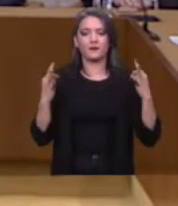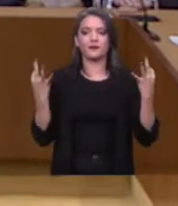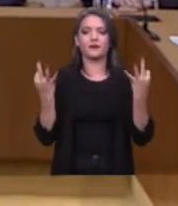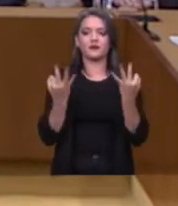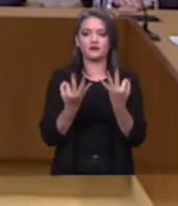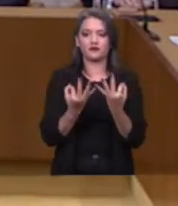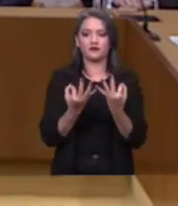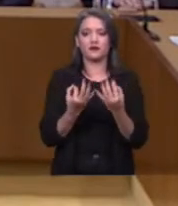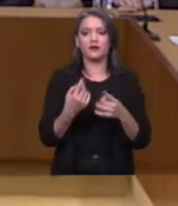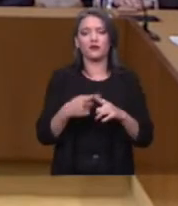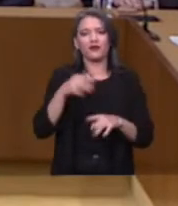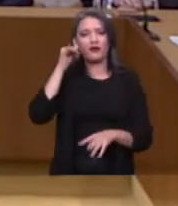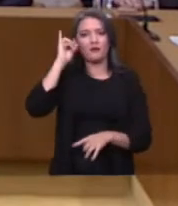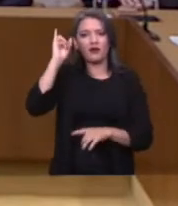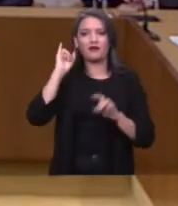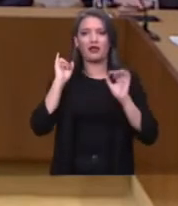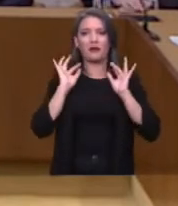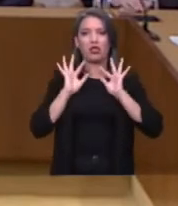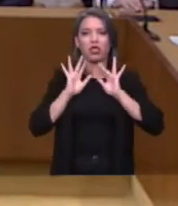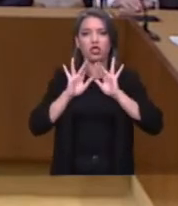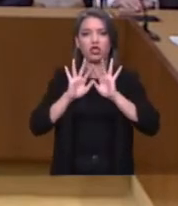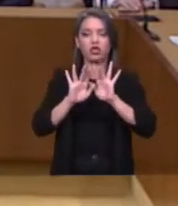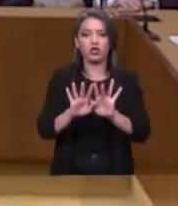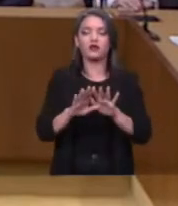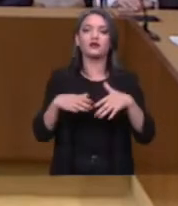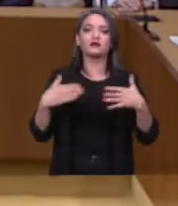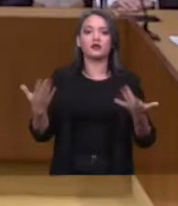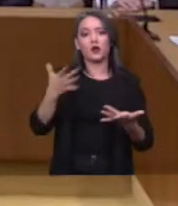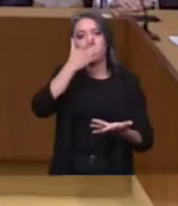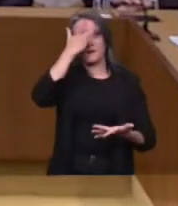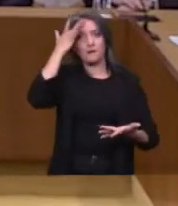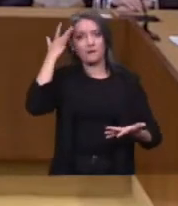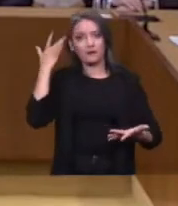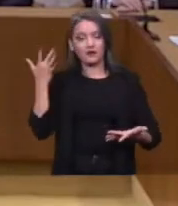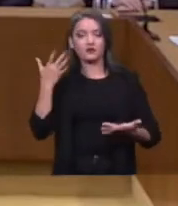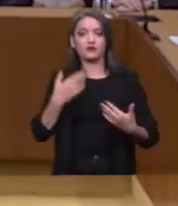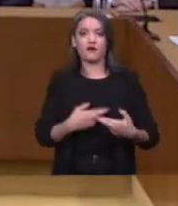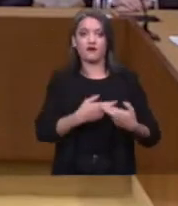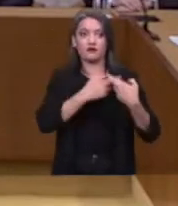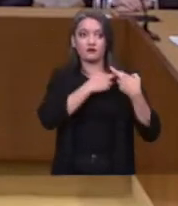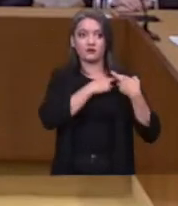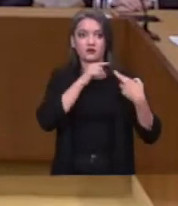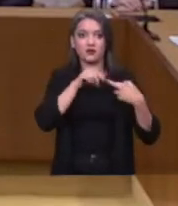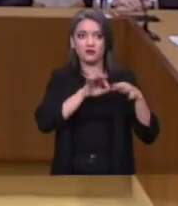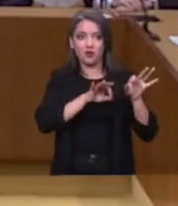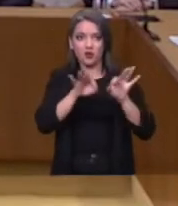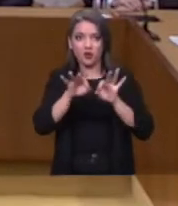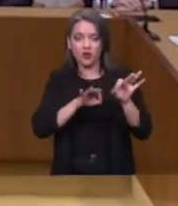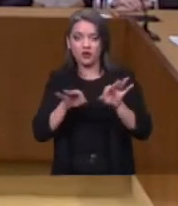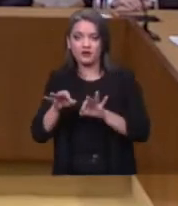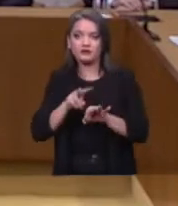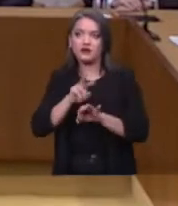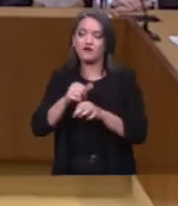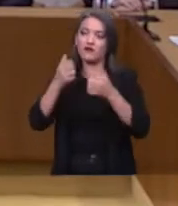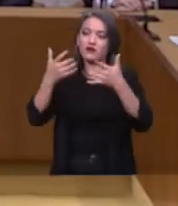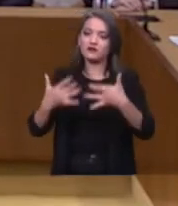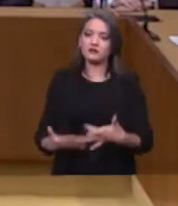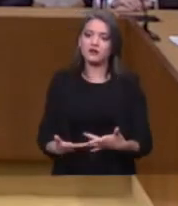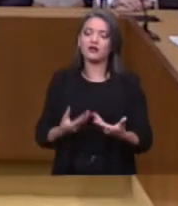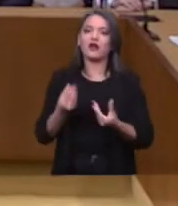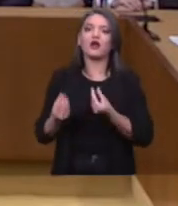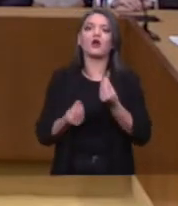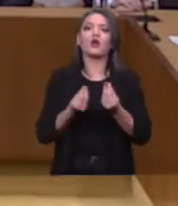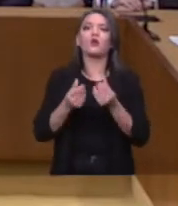para evitar aglomerações o cerimonial desta casa orientará o deslocamento para o local